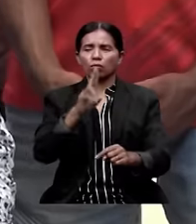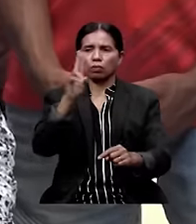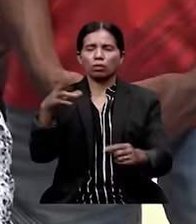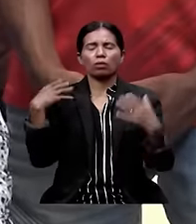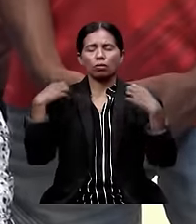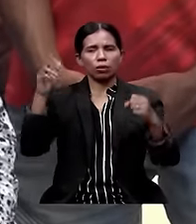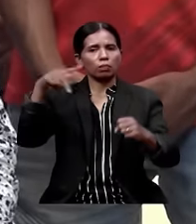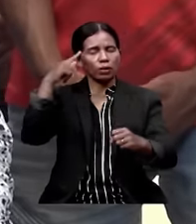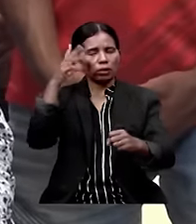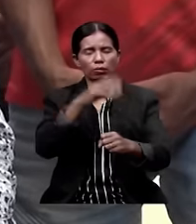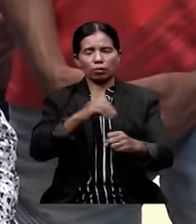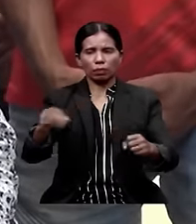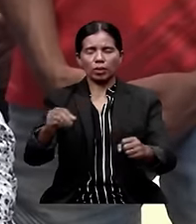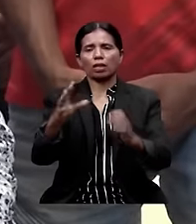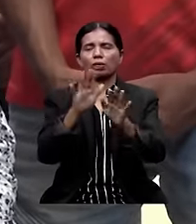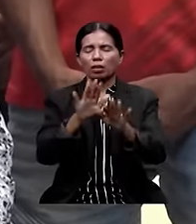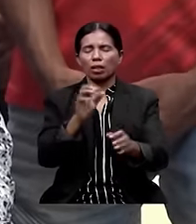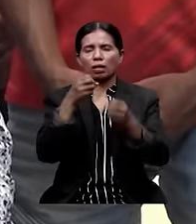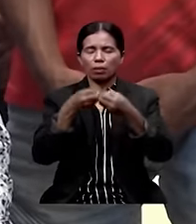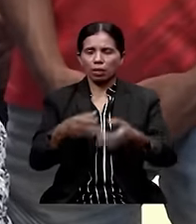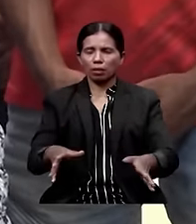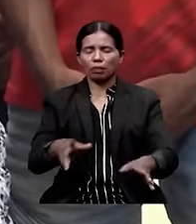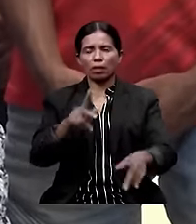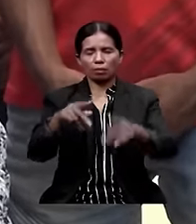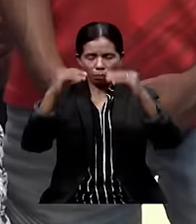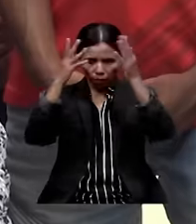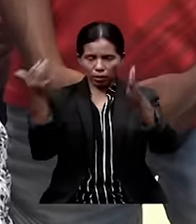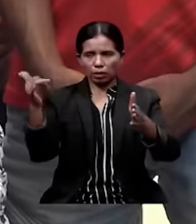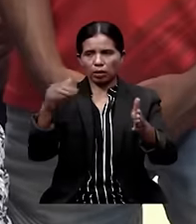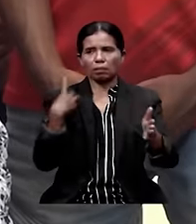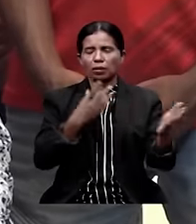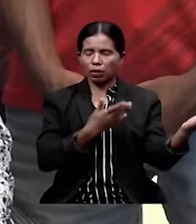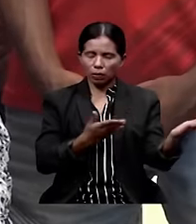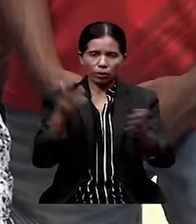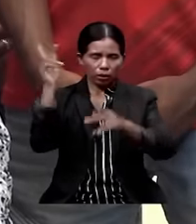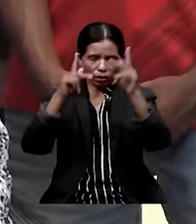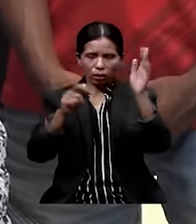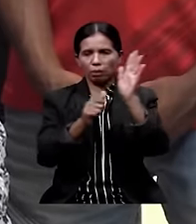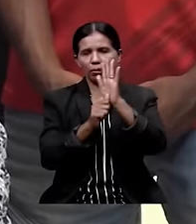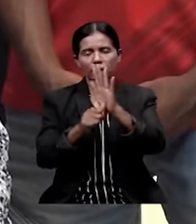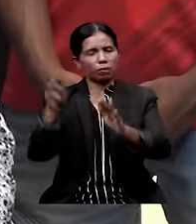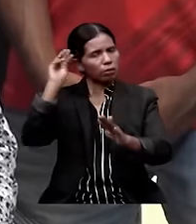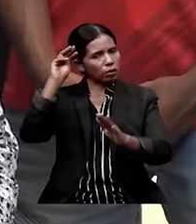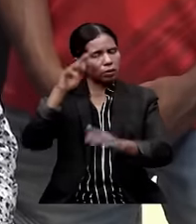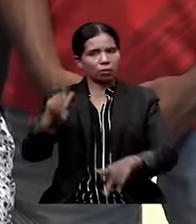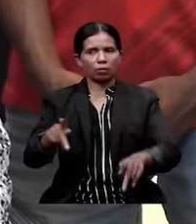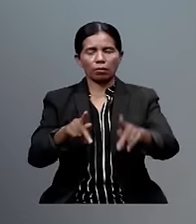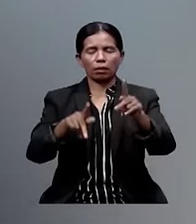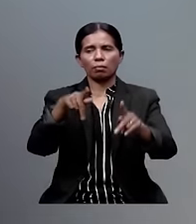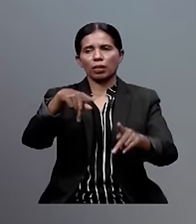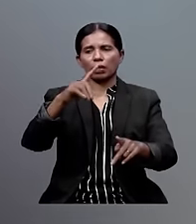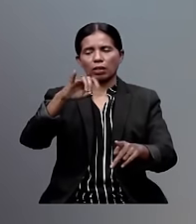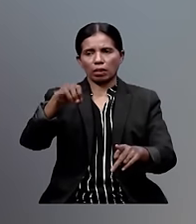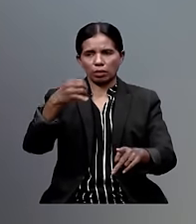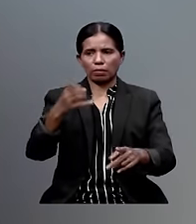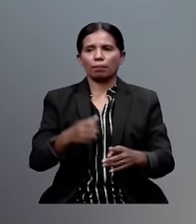di hanoa proso sir nebe izi sir ne direit. Tamani ami sei lori kajur ne ba presente ministro publiko no proder de tus manos. E